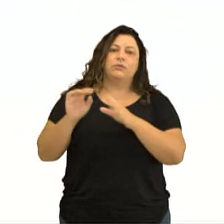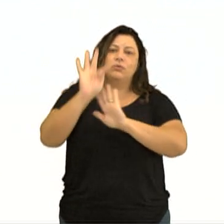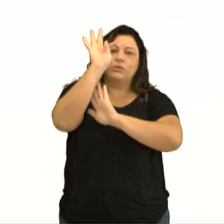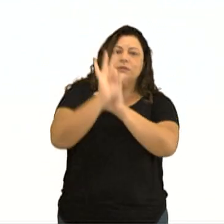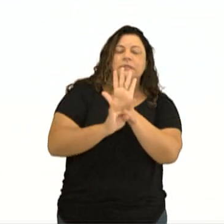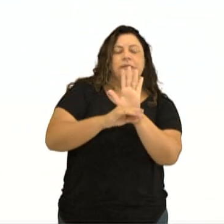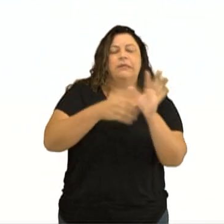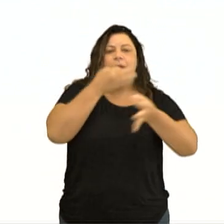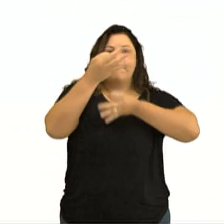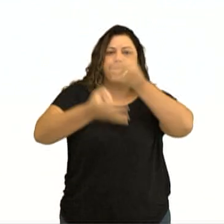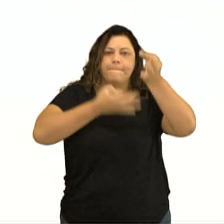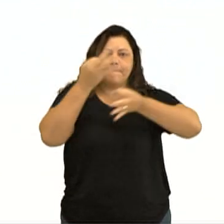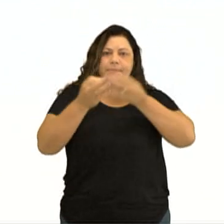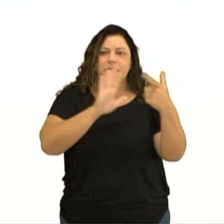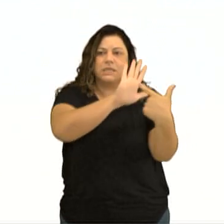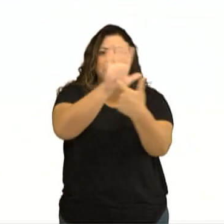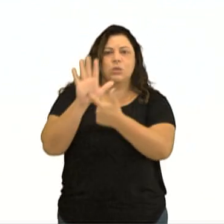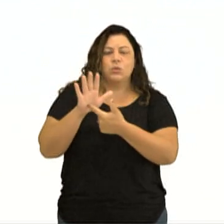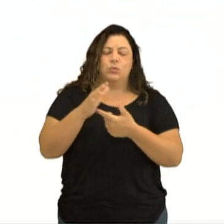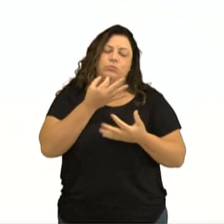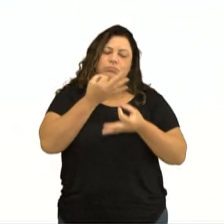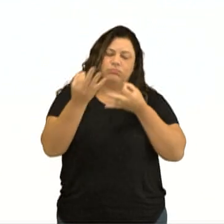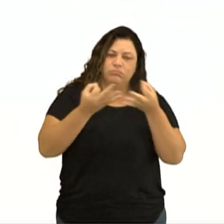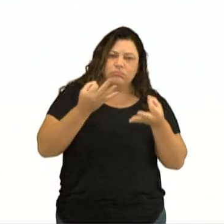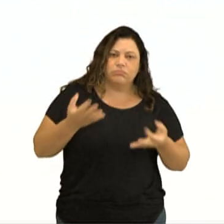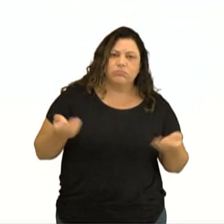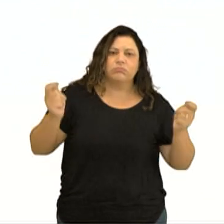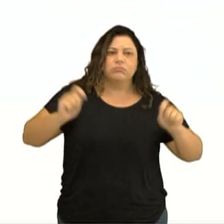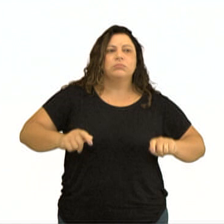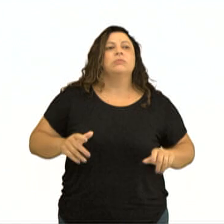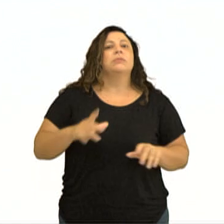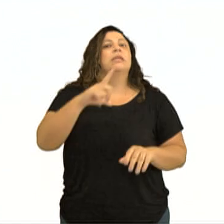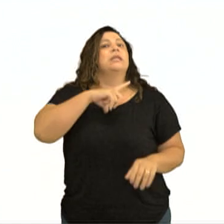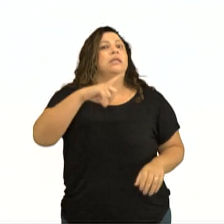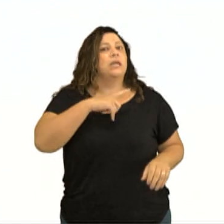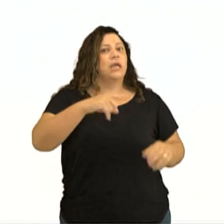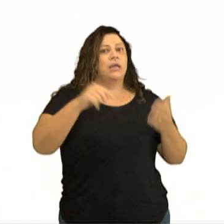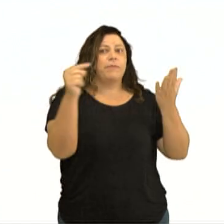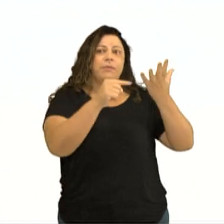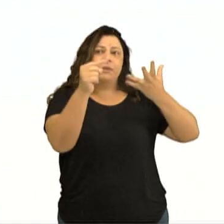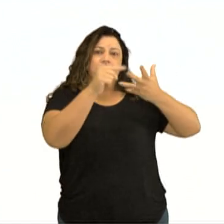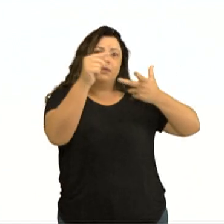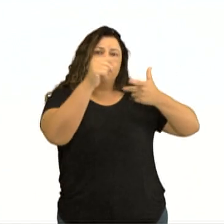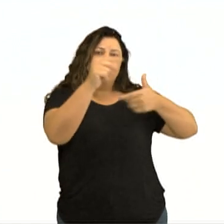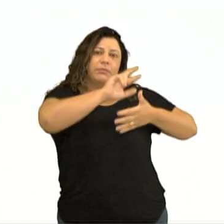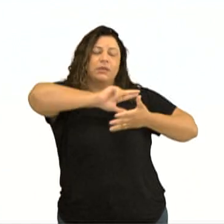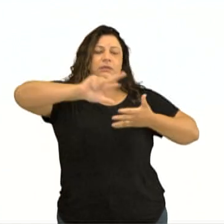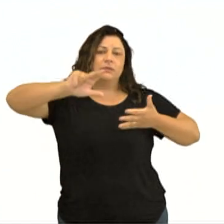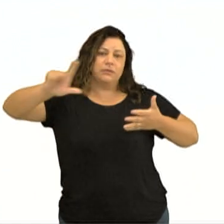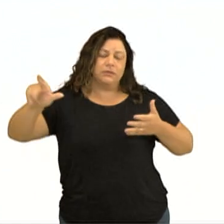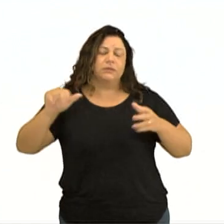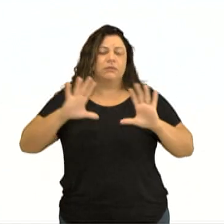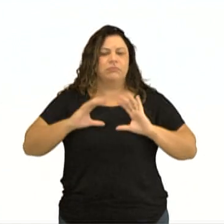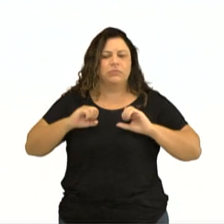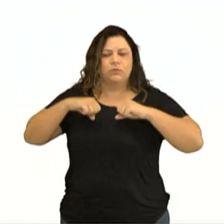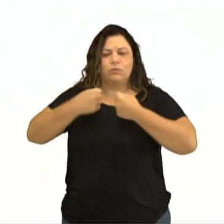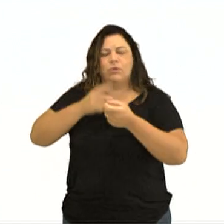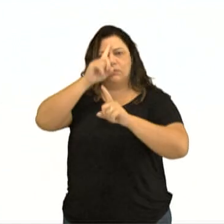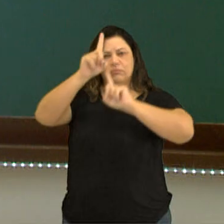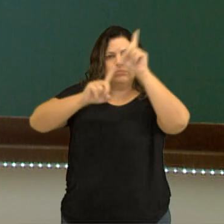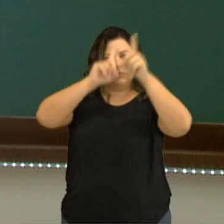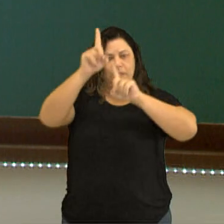ele mostra opinião e argumentos, nós temos aí vários elementos que reforçam